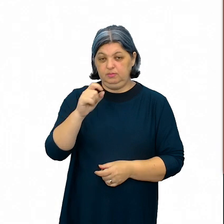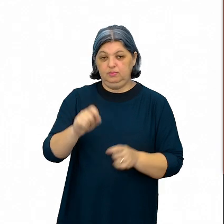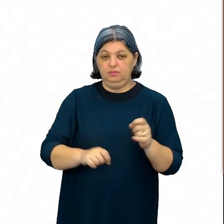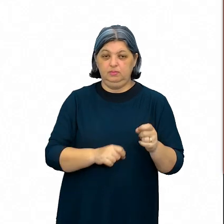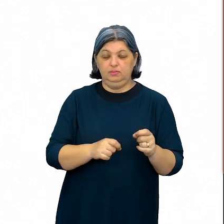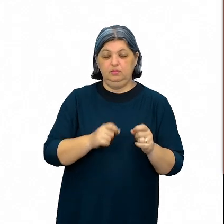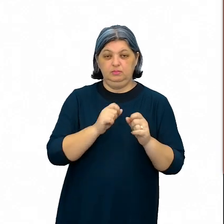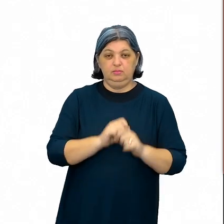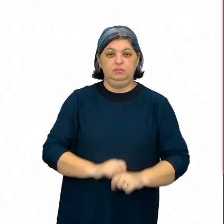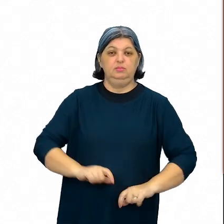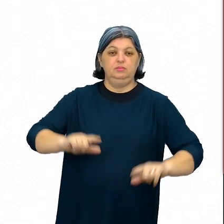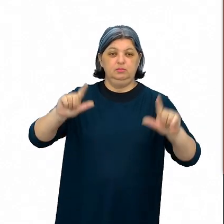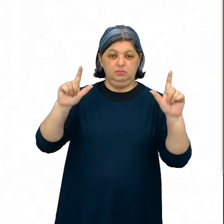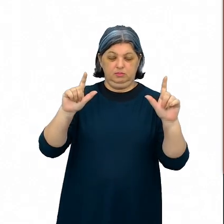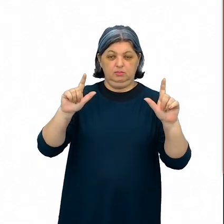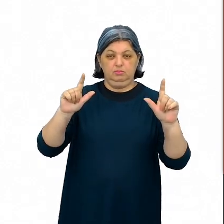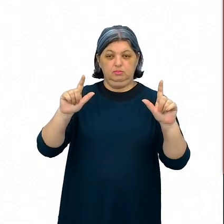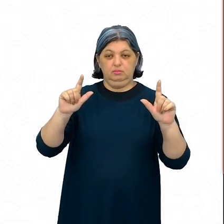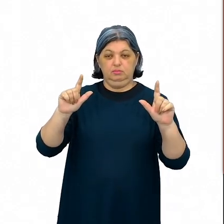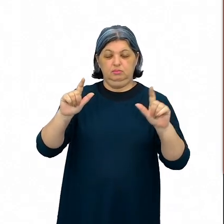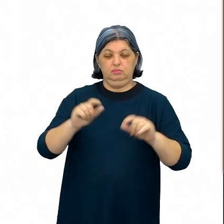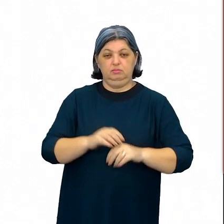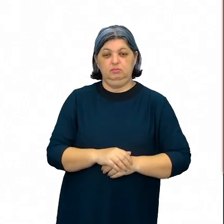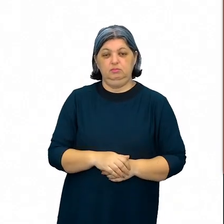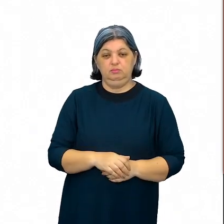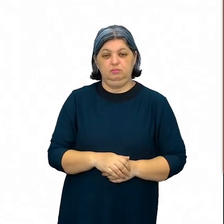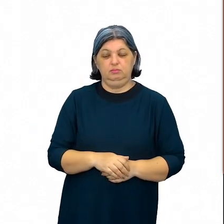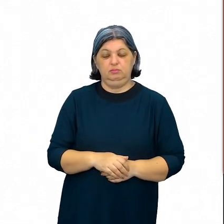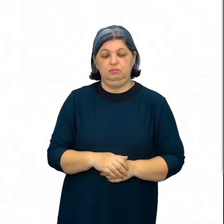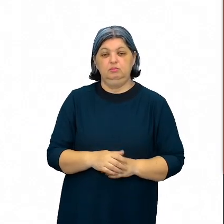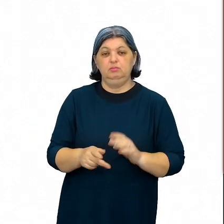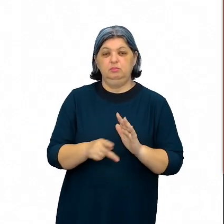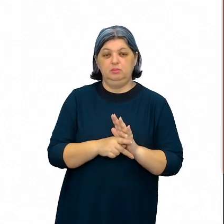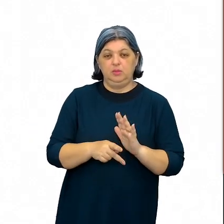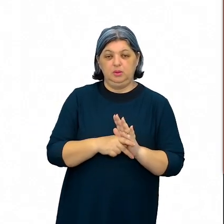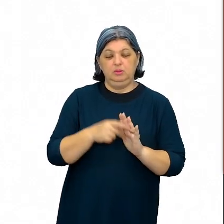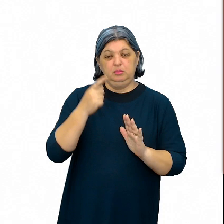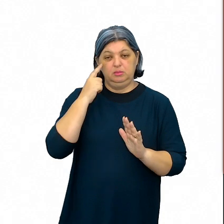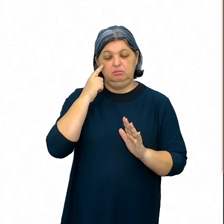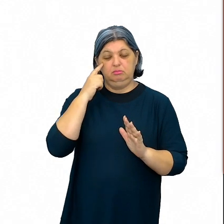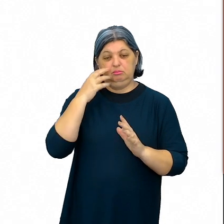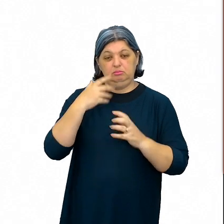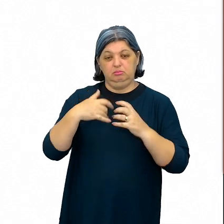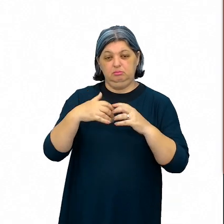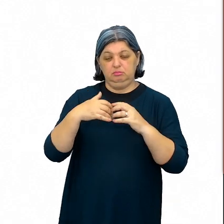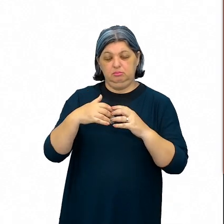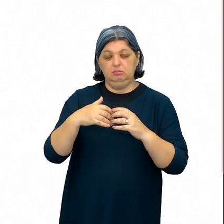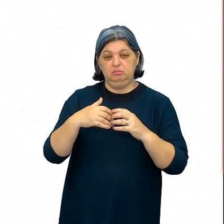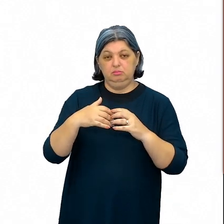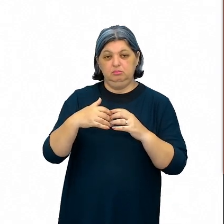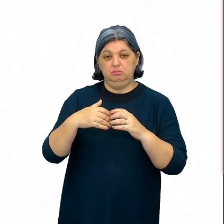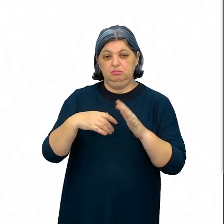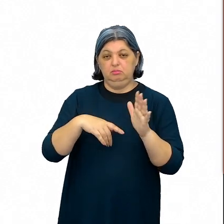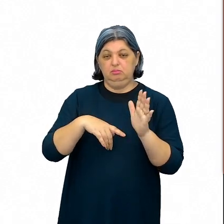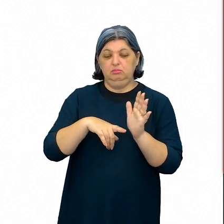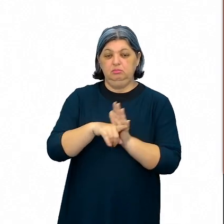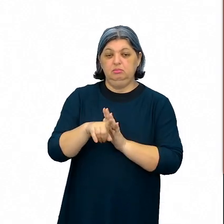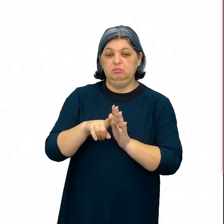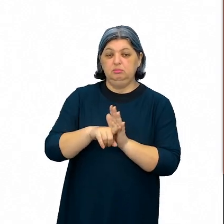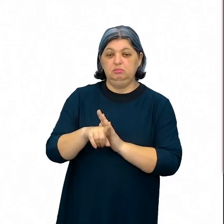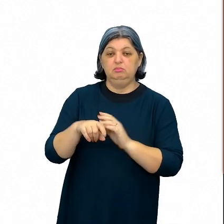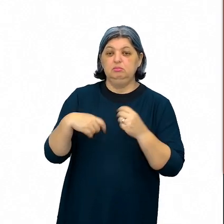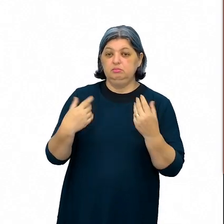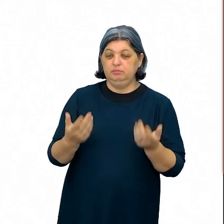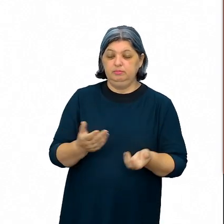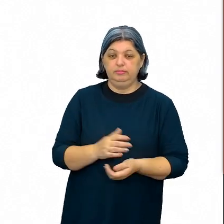desse dessa tela né foi trazer a partir dessa reflexão que nós fizemos é com essa com esse questionamento com